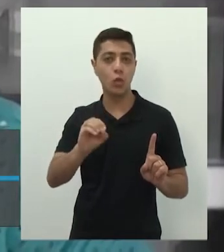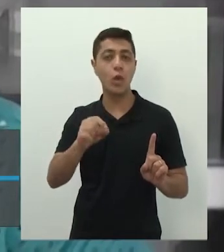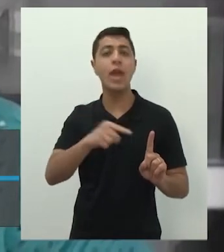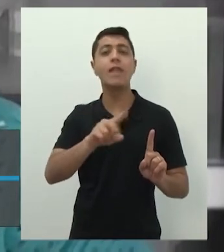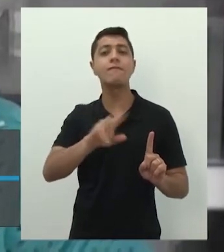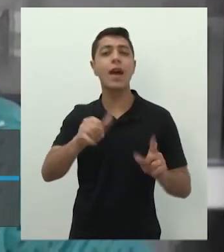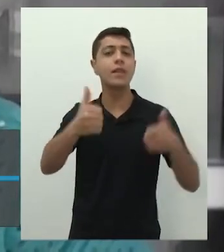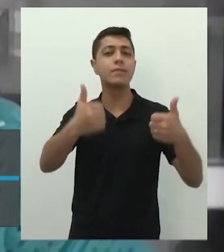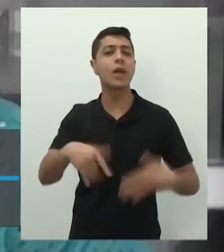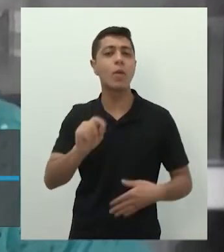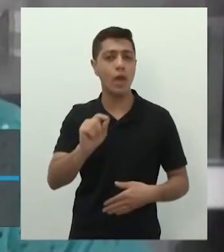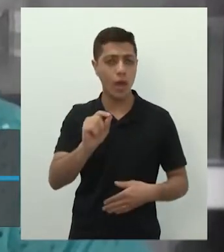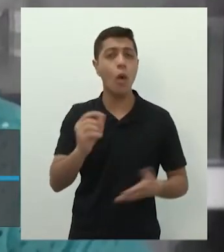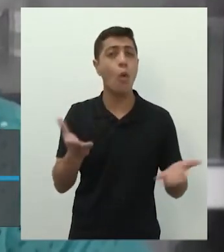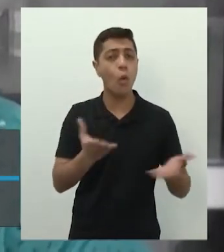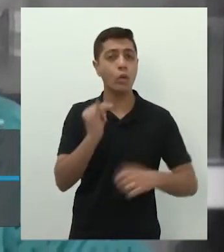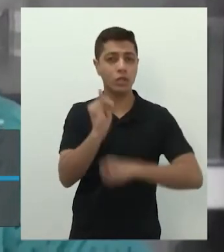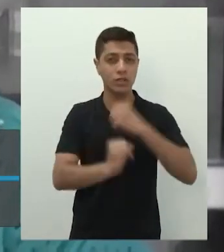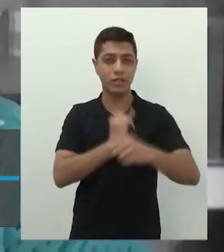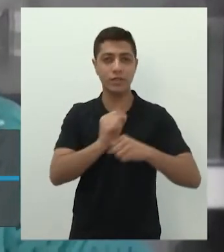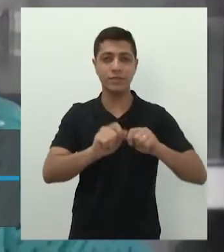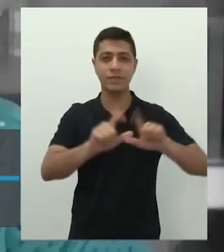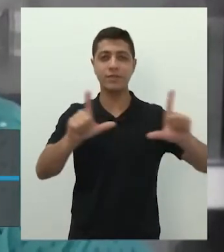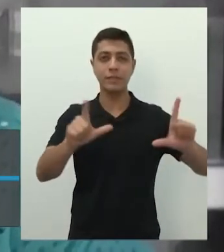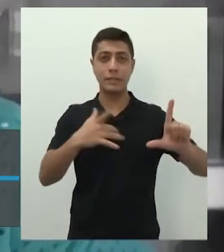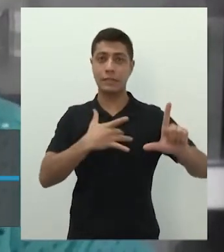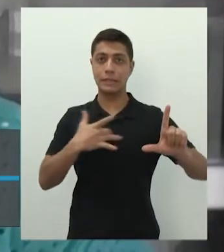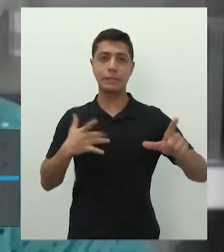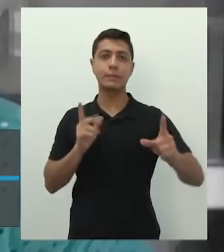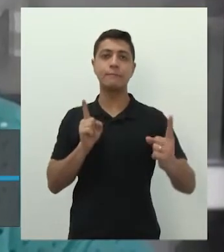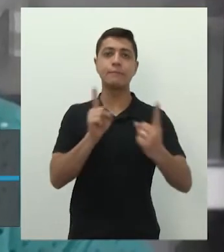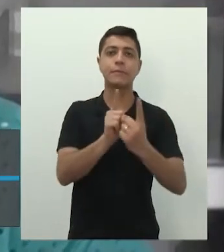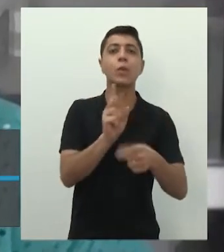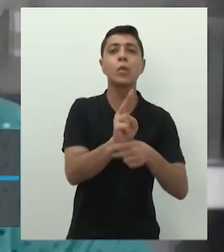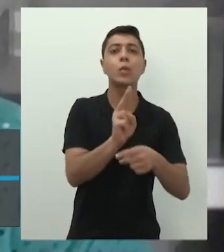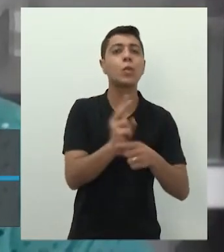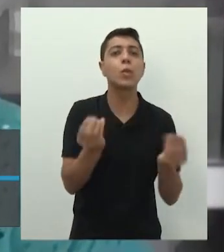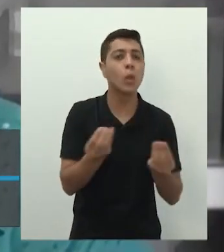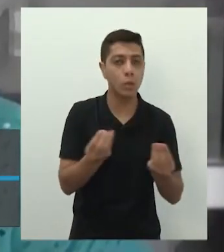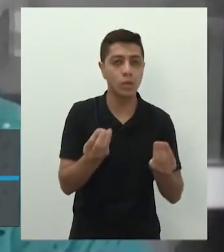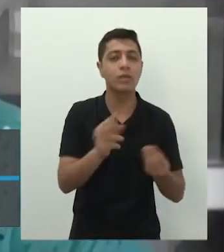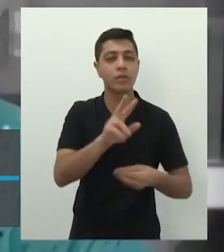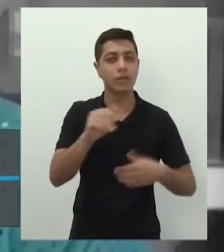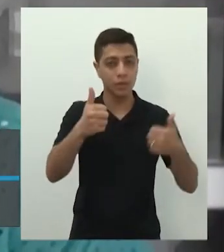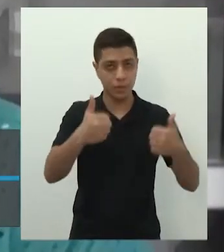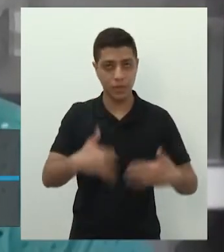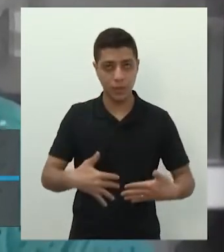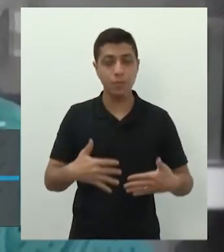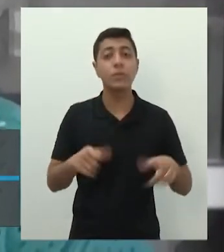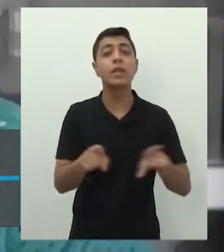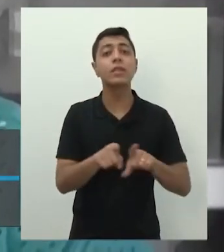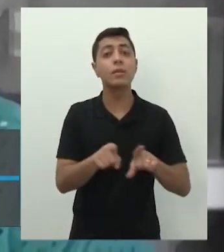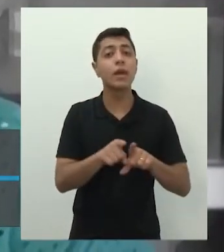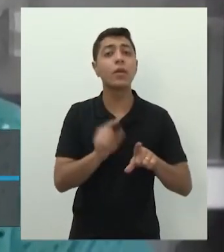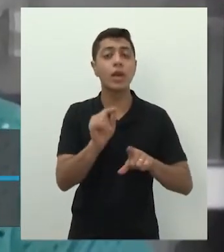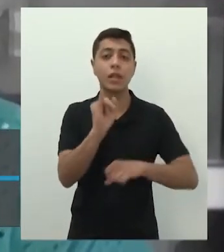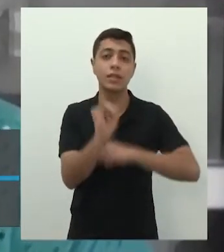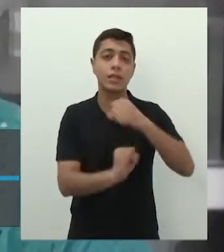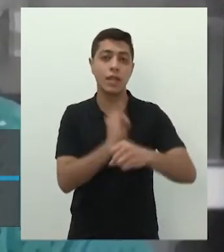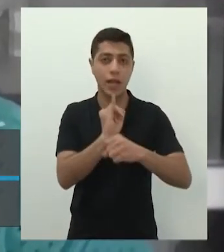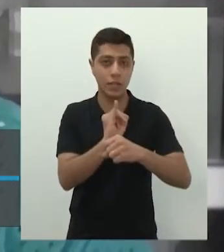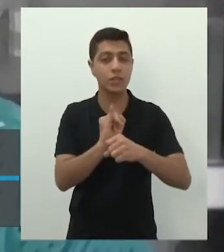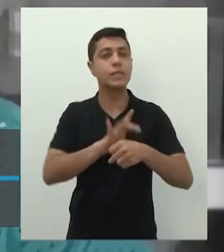nos temas atuais, nesses tempos atuais que estamos hoje. Ele vai falar das questões de segurança, riscos e comportamentos na internet. Com